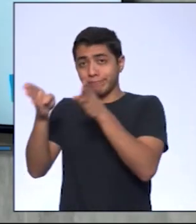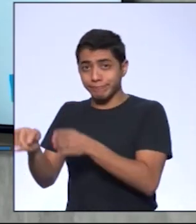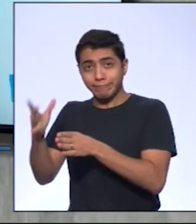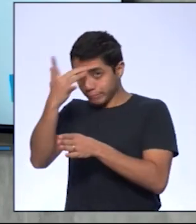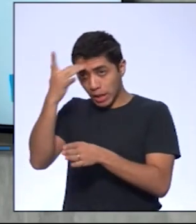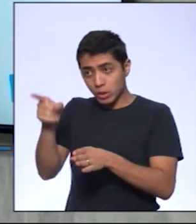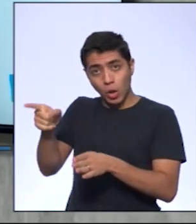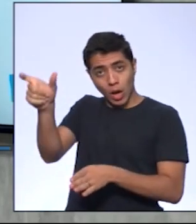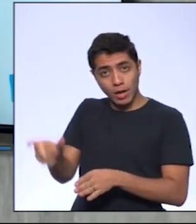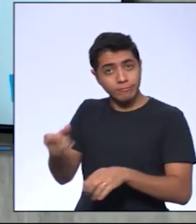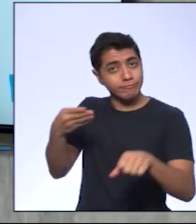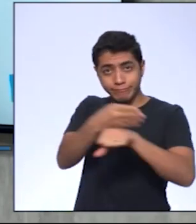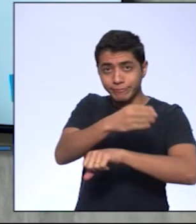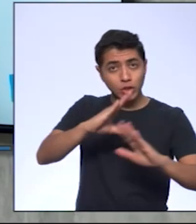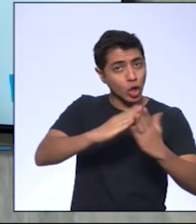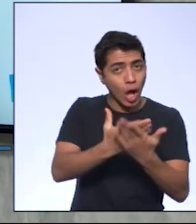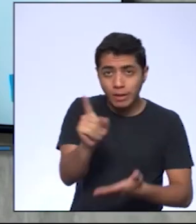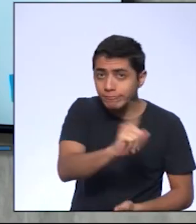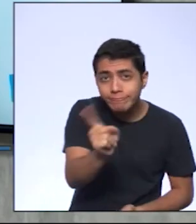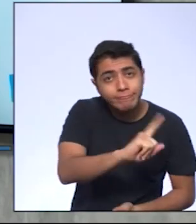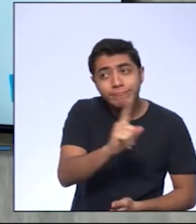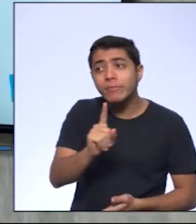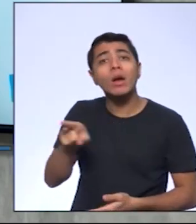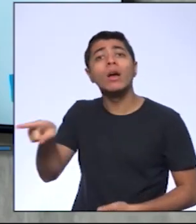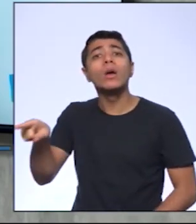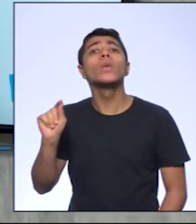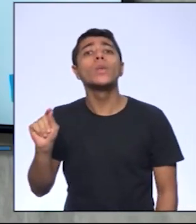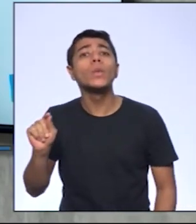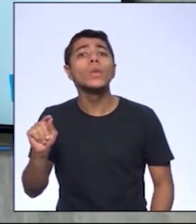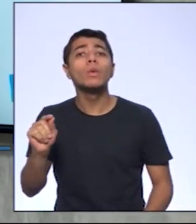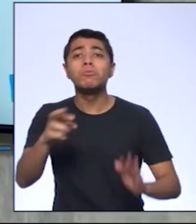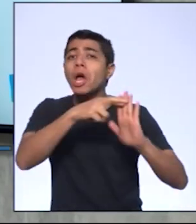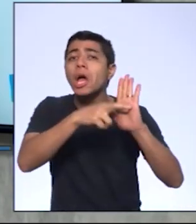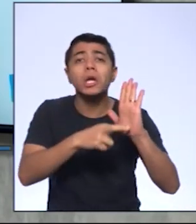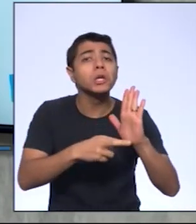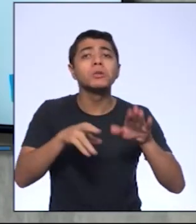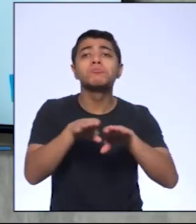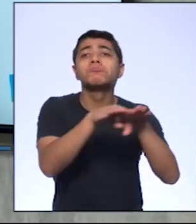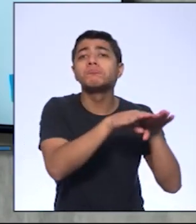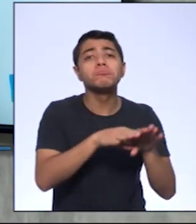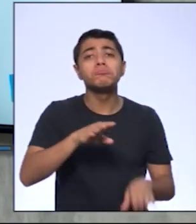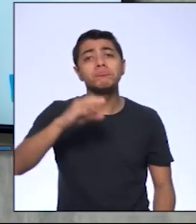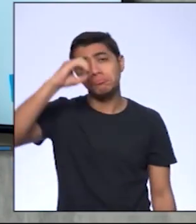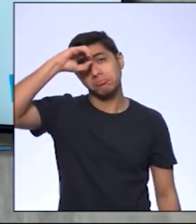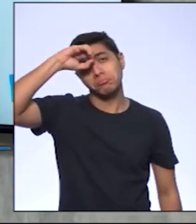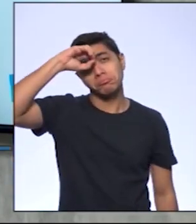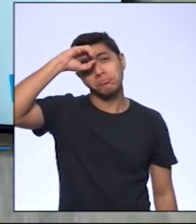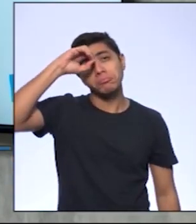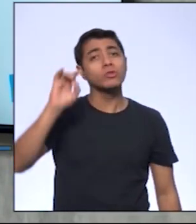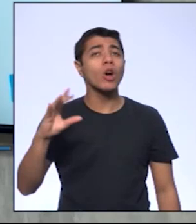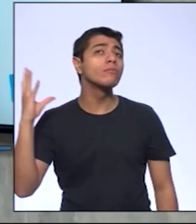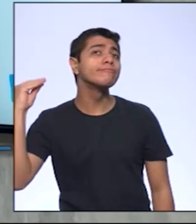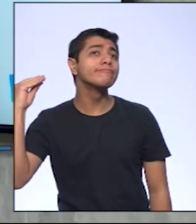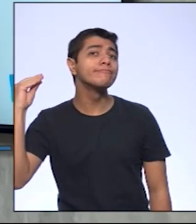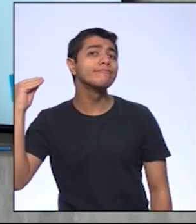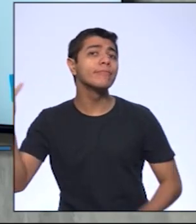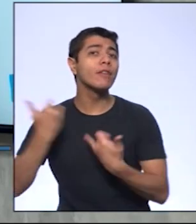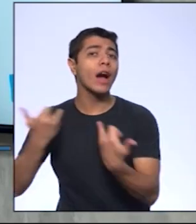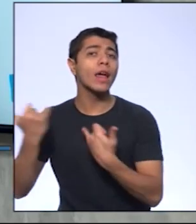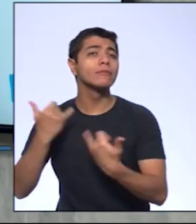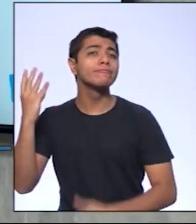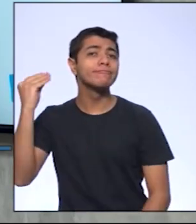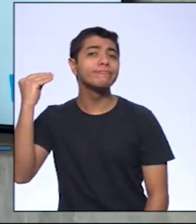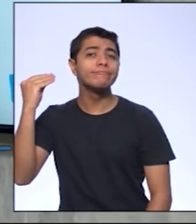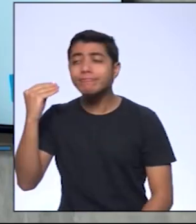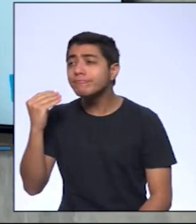fala. Por isso que é importante você entender o seguinte: quando nós estamos na escola, nós temos acesso à regra. Quando nós não estamos,